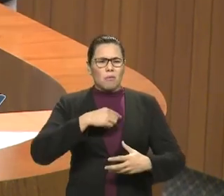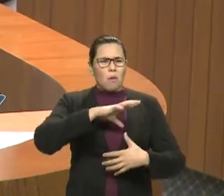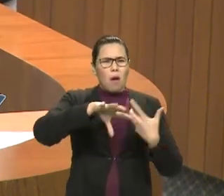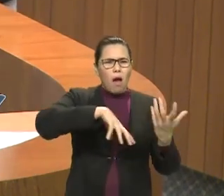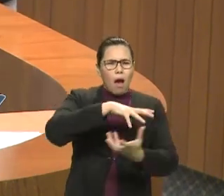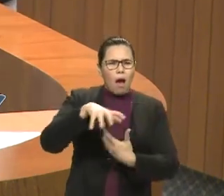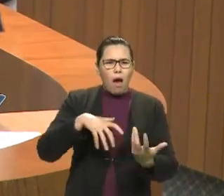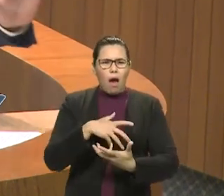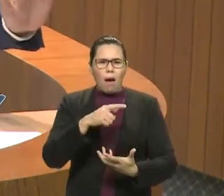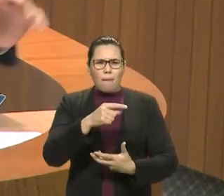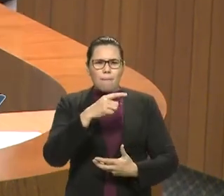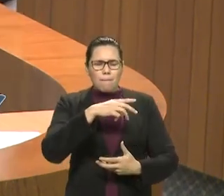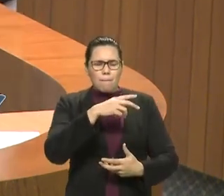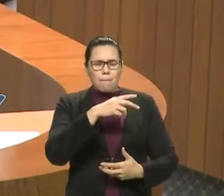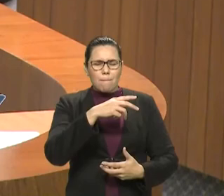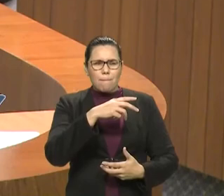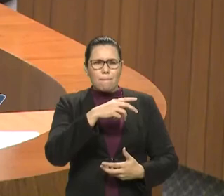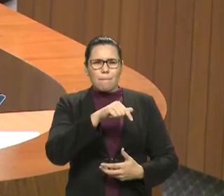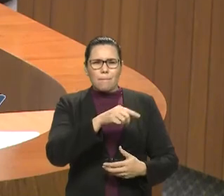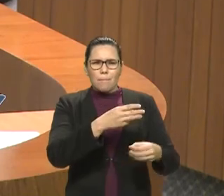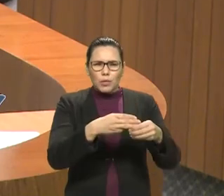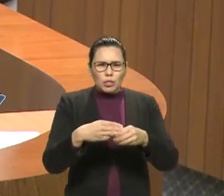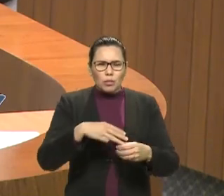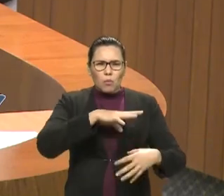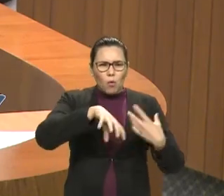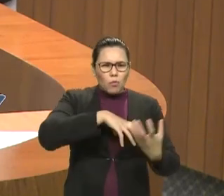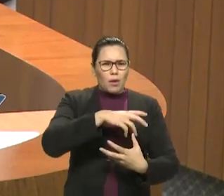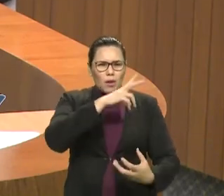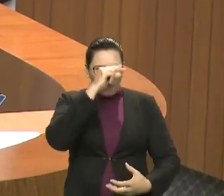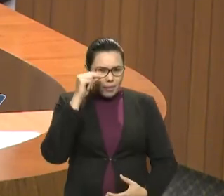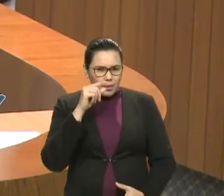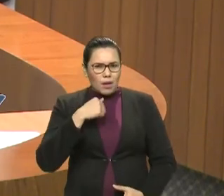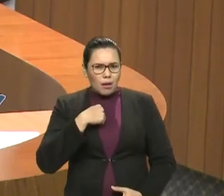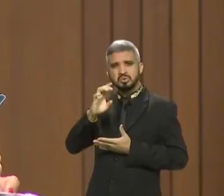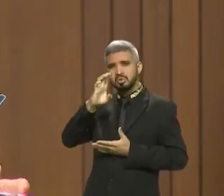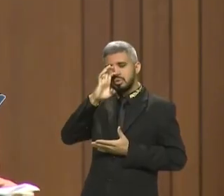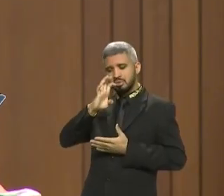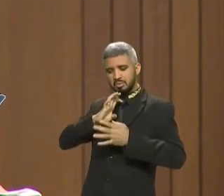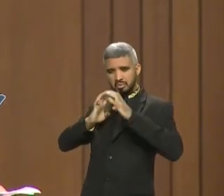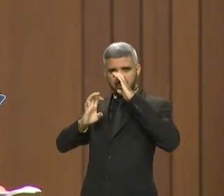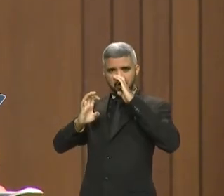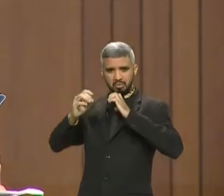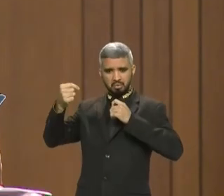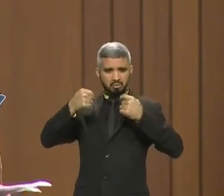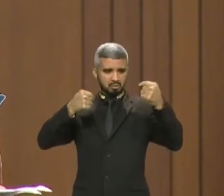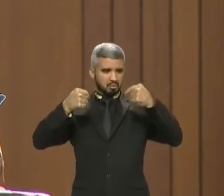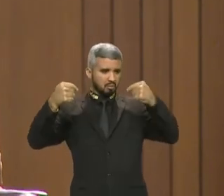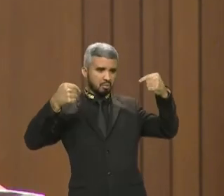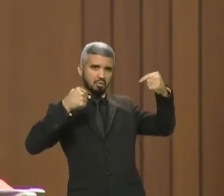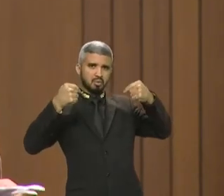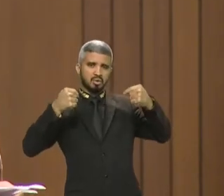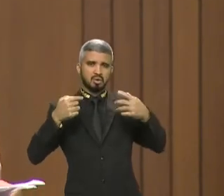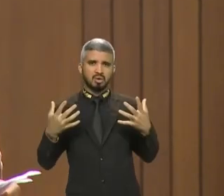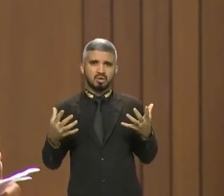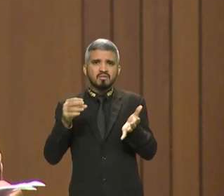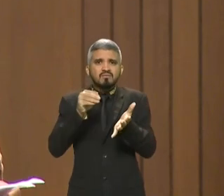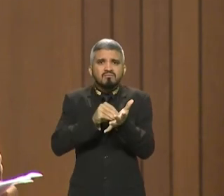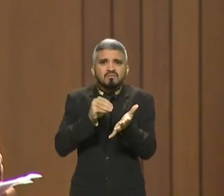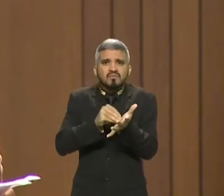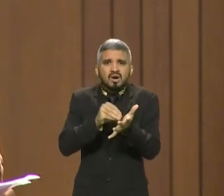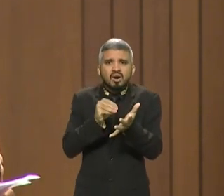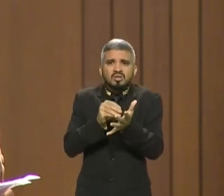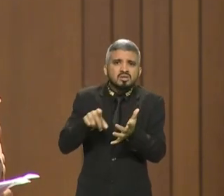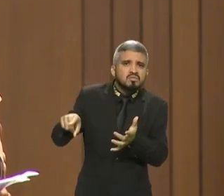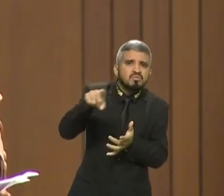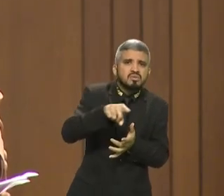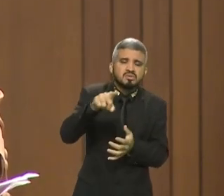prefeita, para prejudicar a prefeita. Eu fui lá em defesa dos professores. A deputada Daniela denunciou onda de